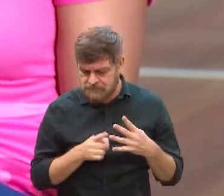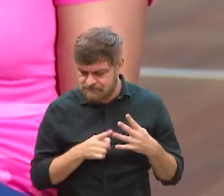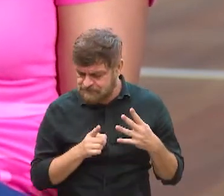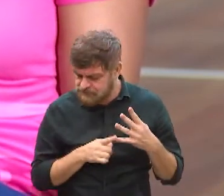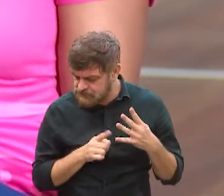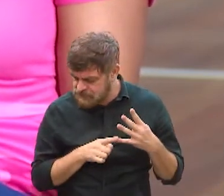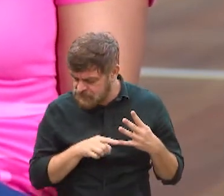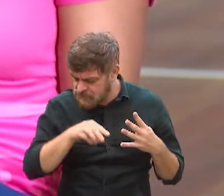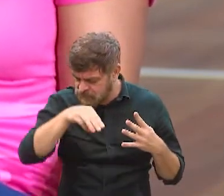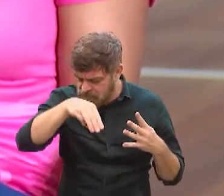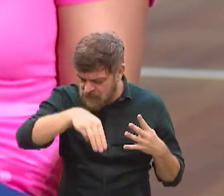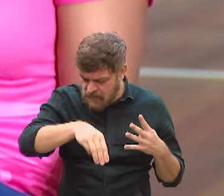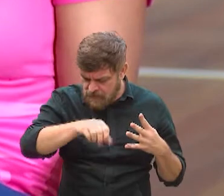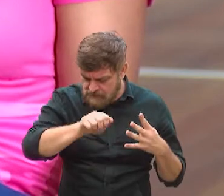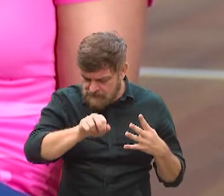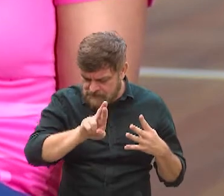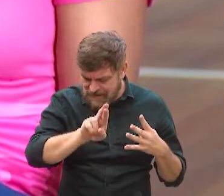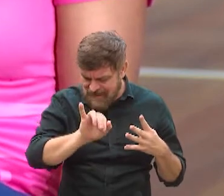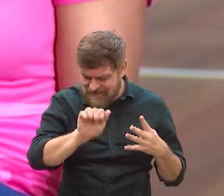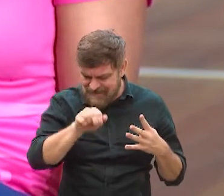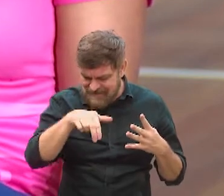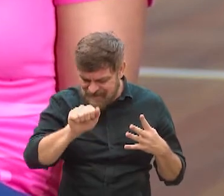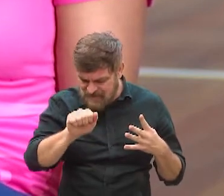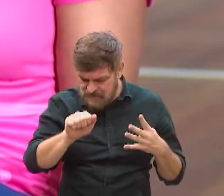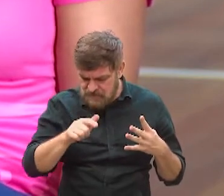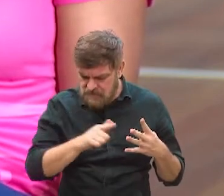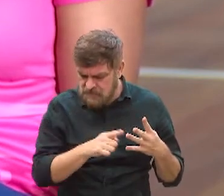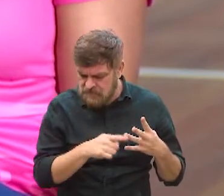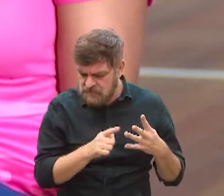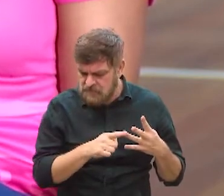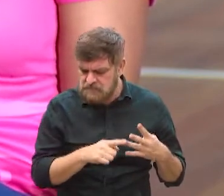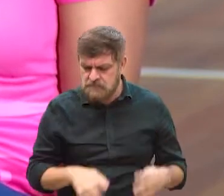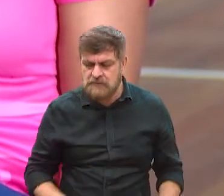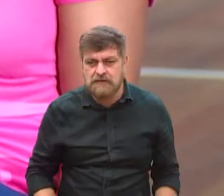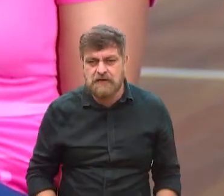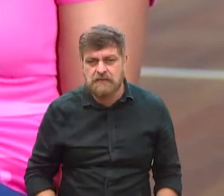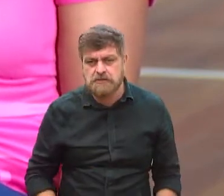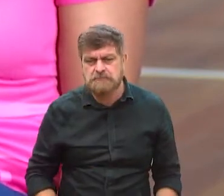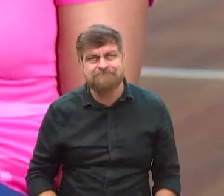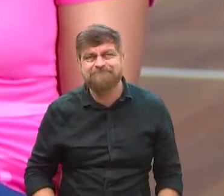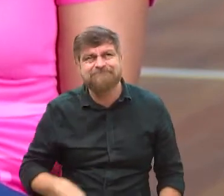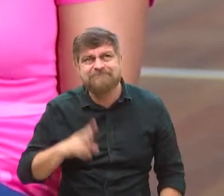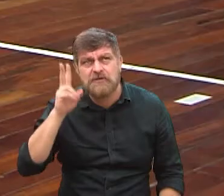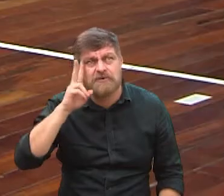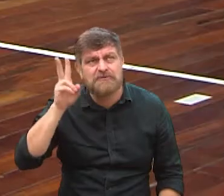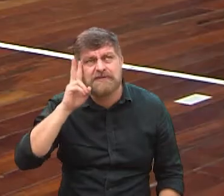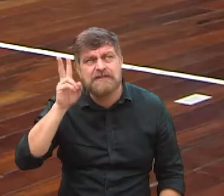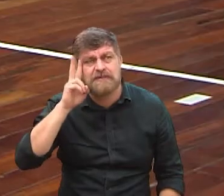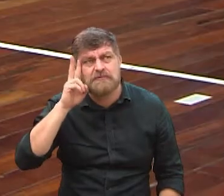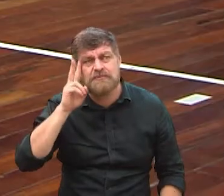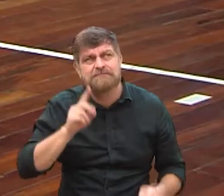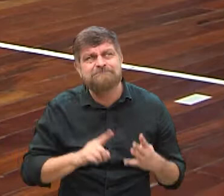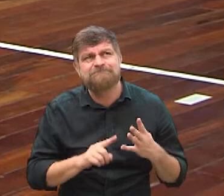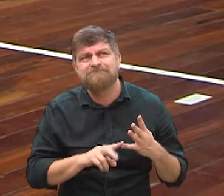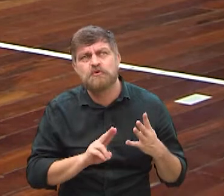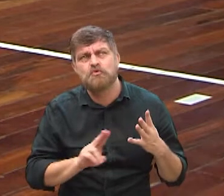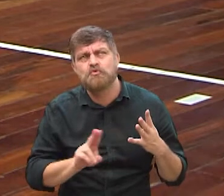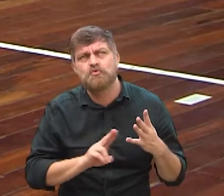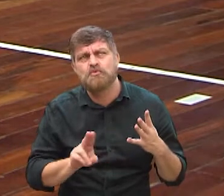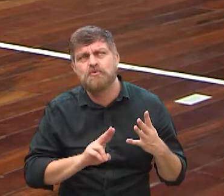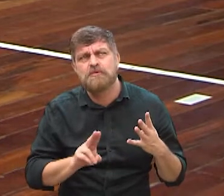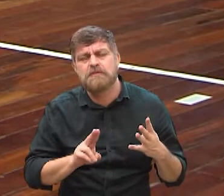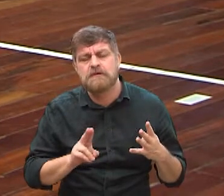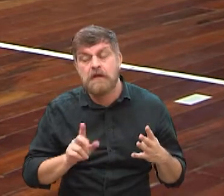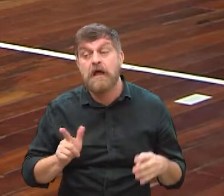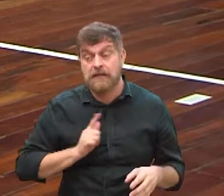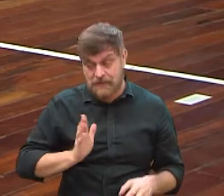que era a Mariana Camargo, está em Blumenau, a outra eu não me lembro. O nome, não sei se... Mas existe